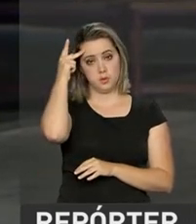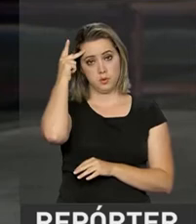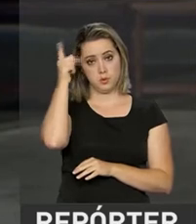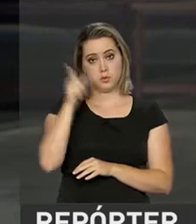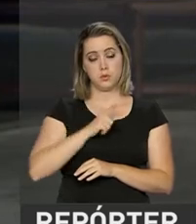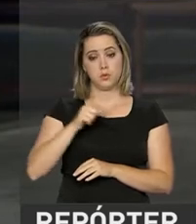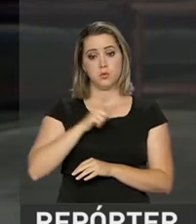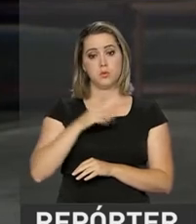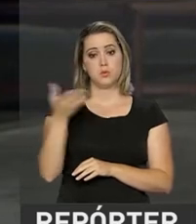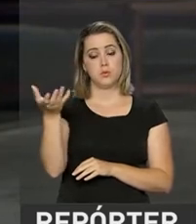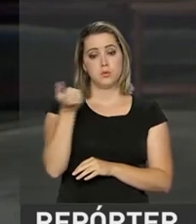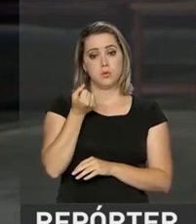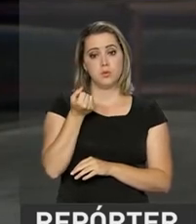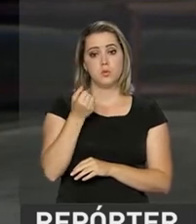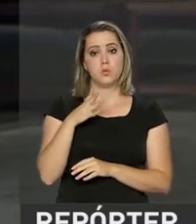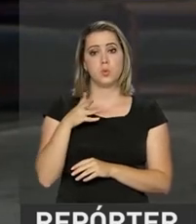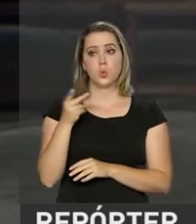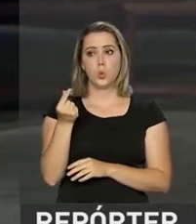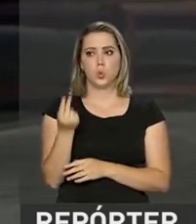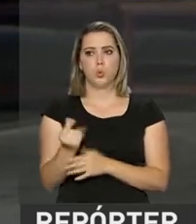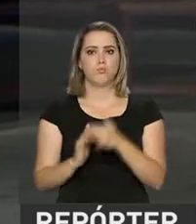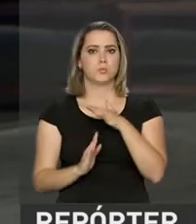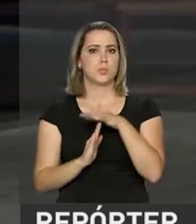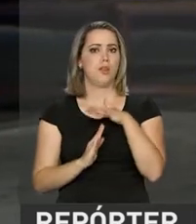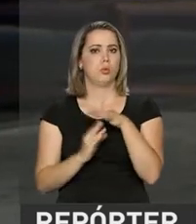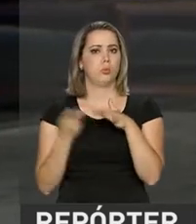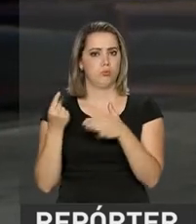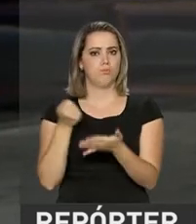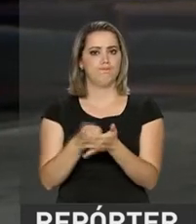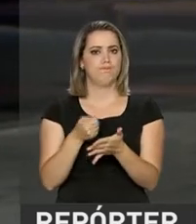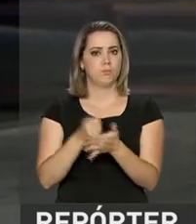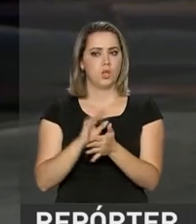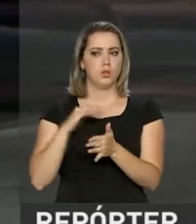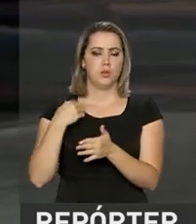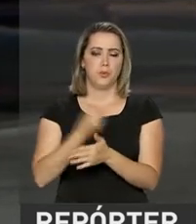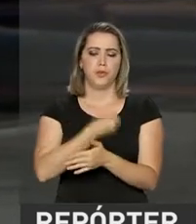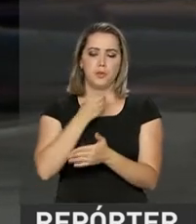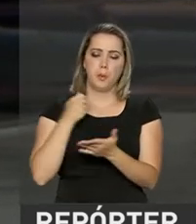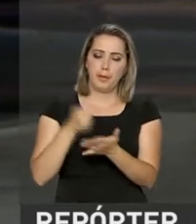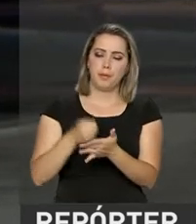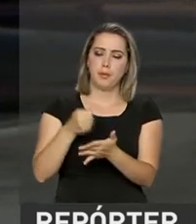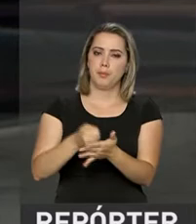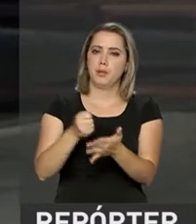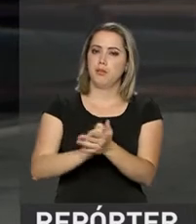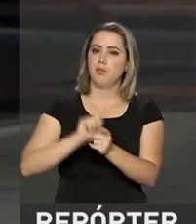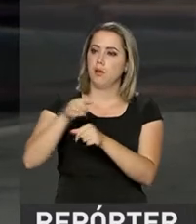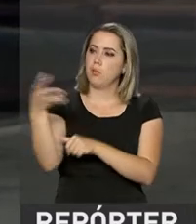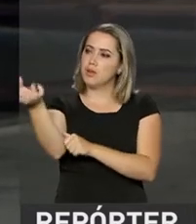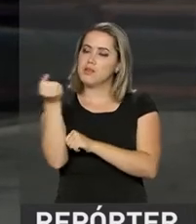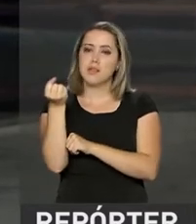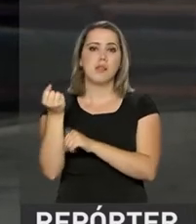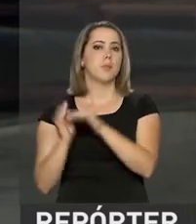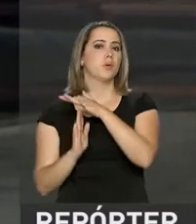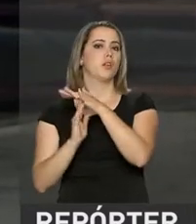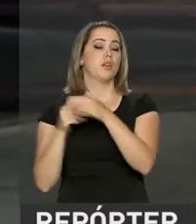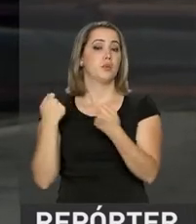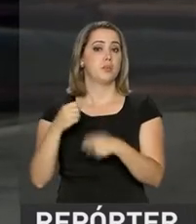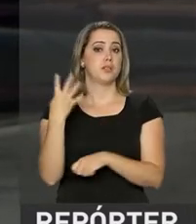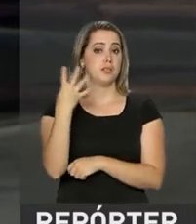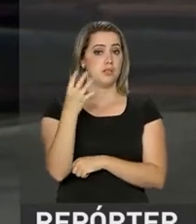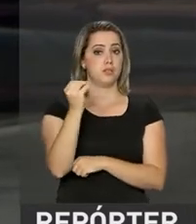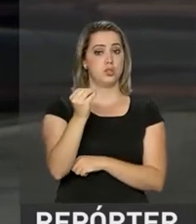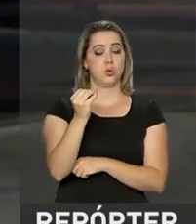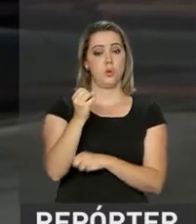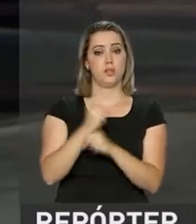o benefício integral depois de contribuírem durante a vida a previdência social são necessários 40